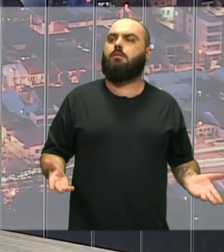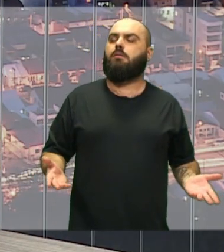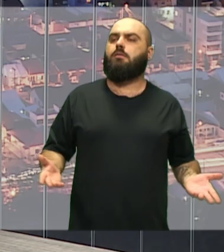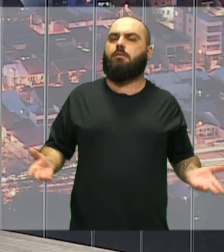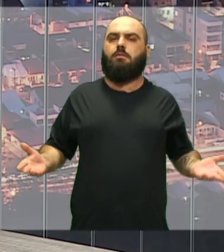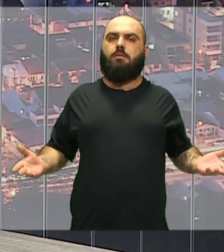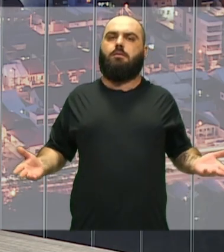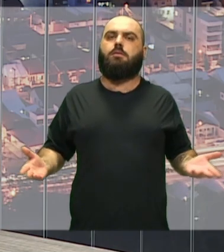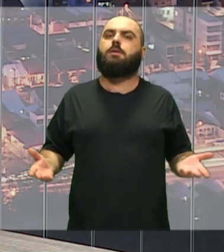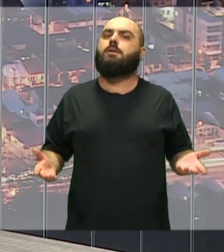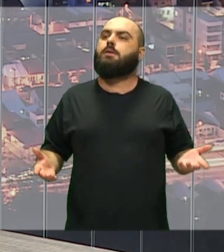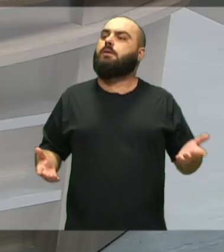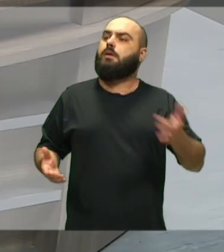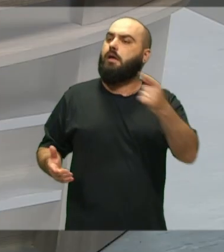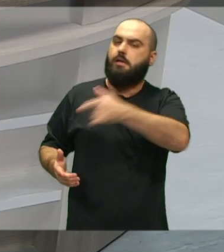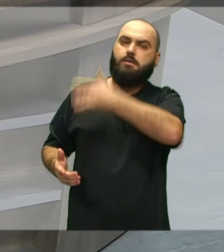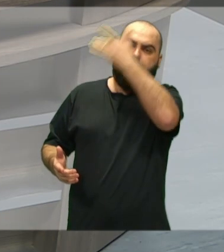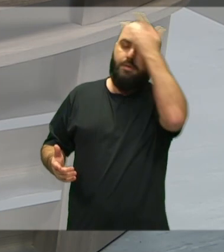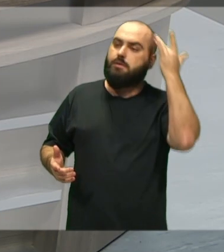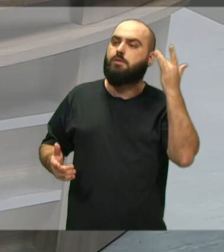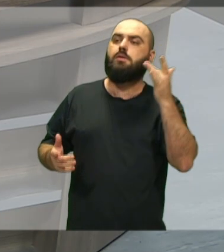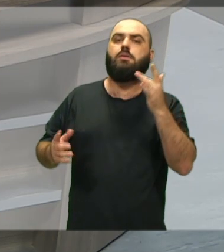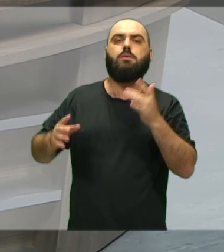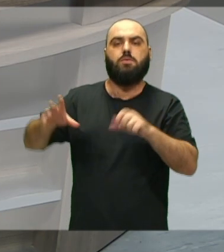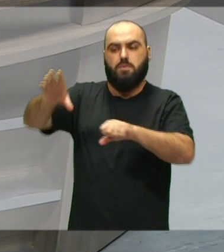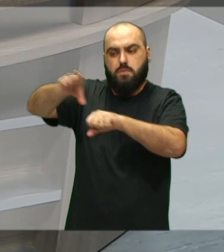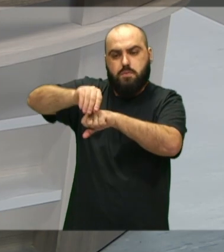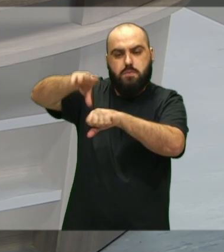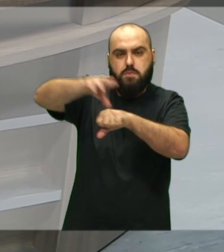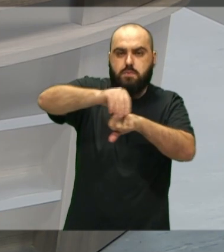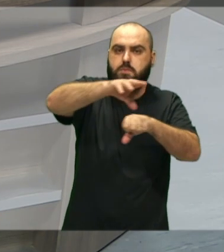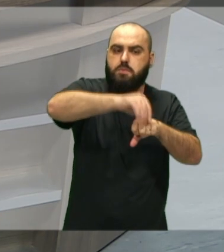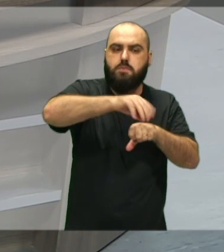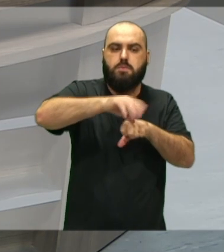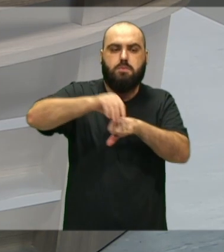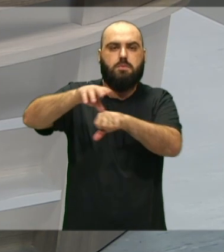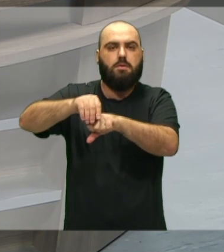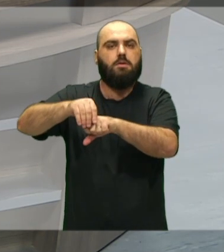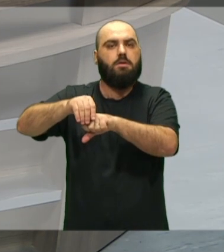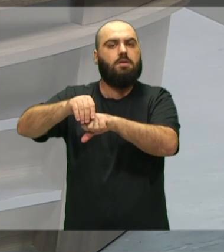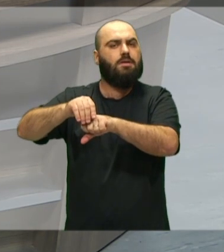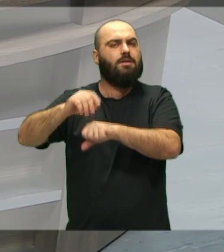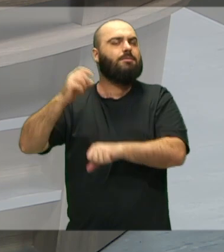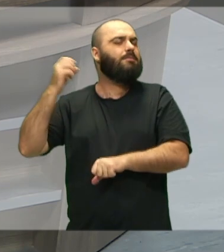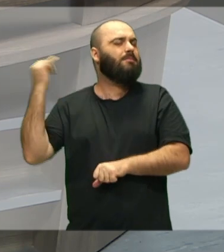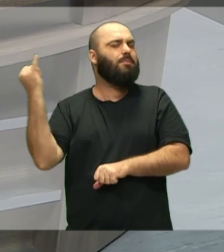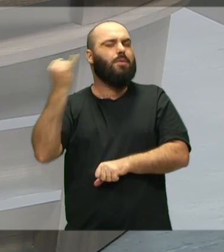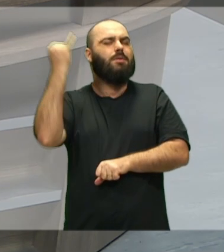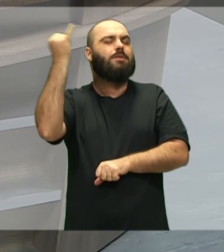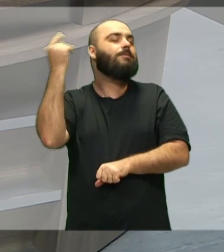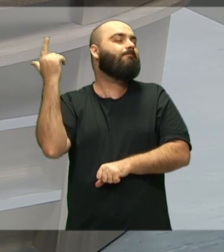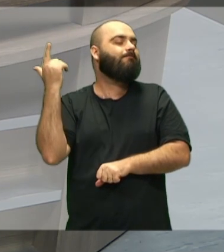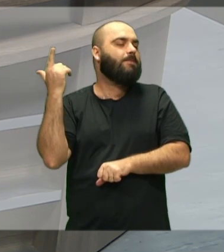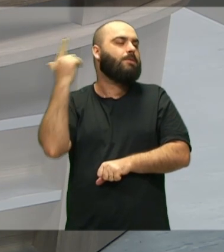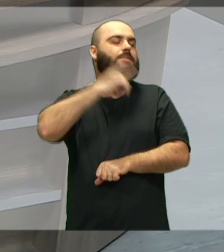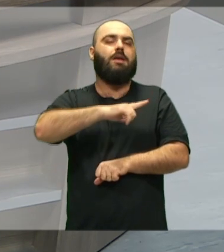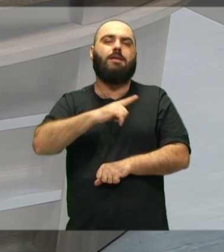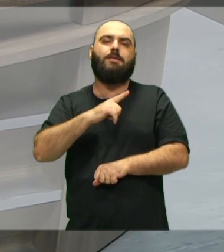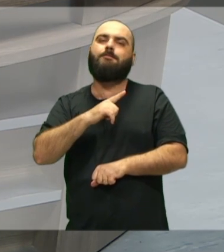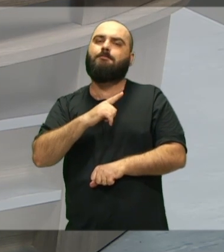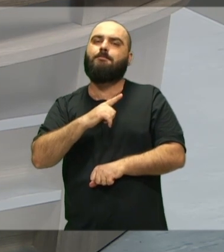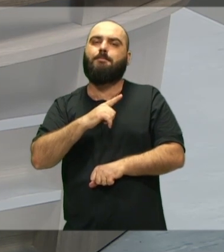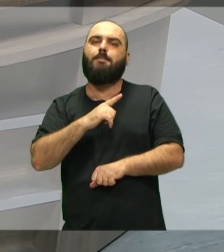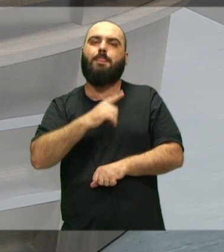E ter acesso a todo esse conhecimento é essencial para que sejam formados cada vez mais melhores servidores públicos,